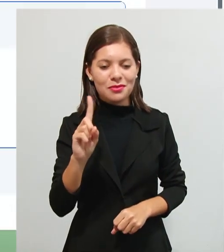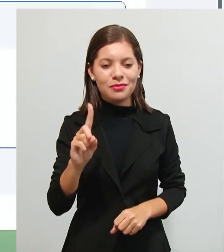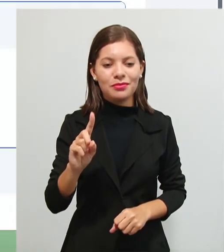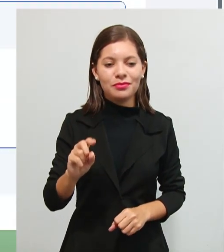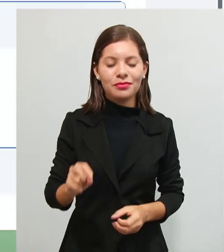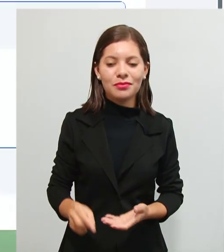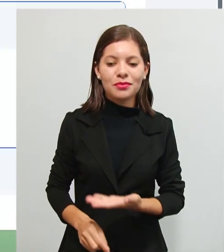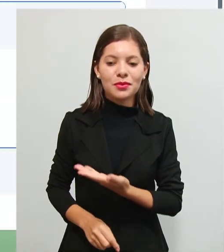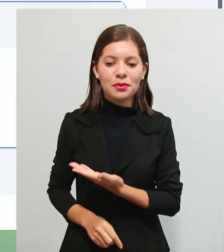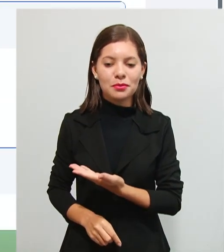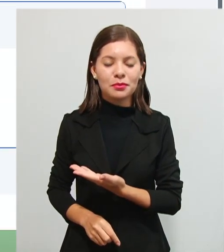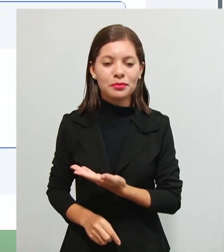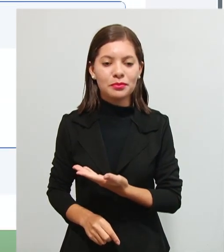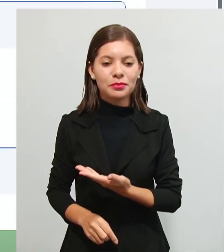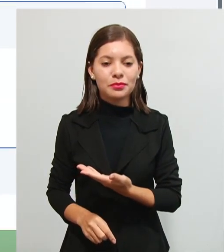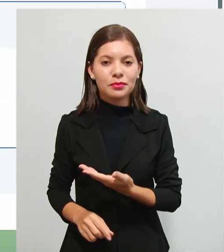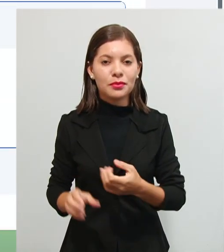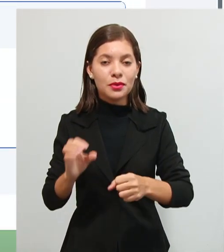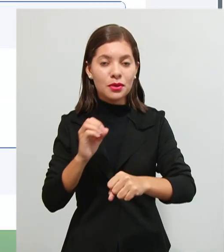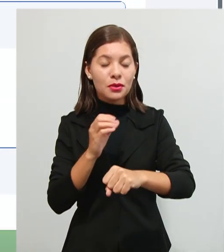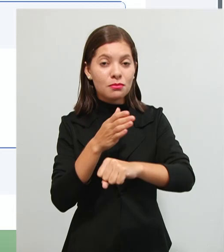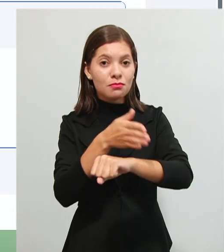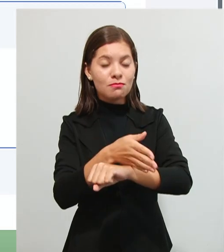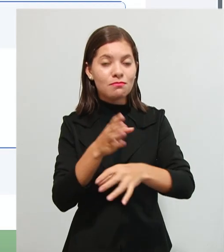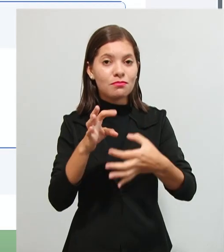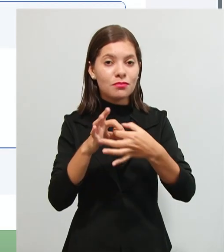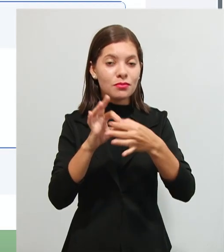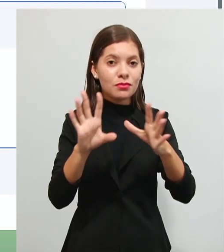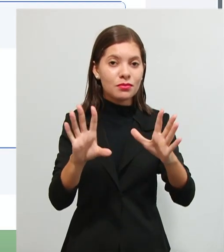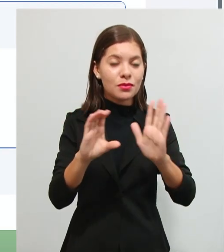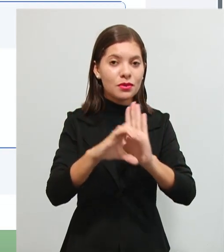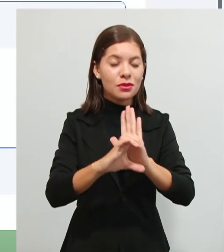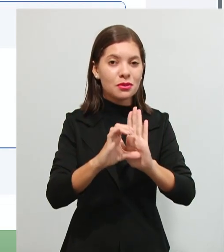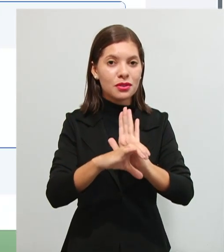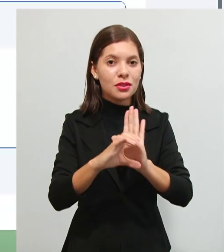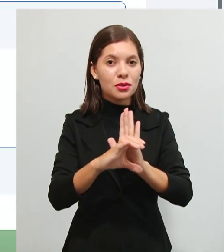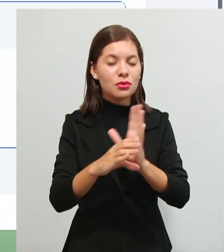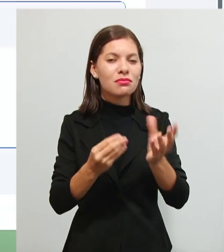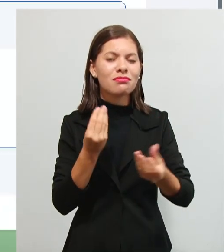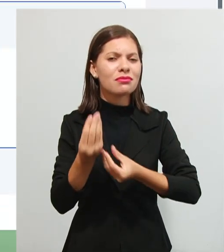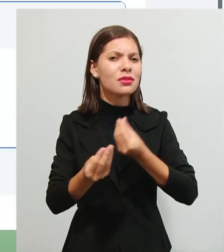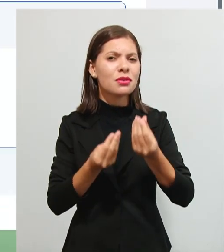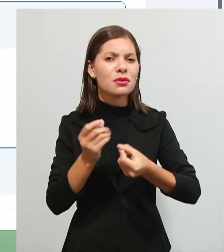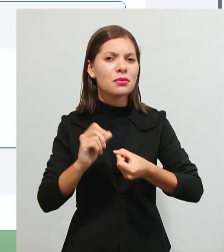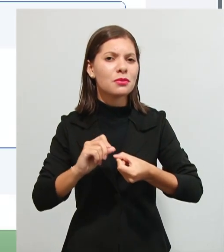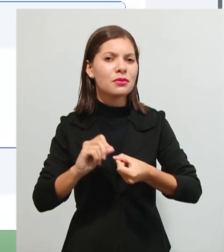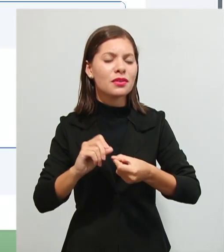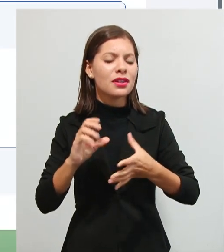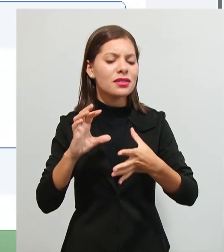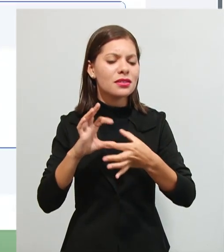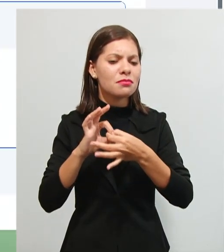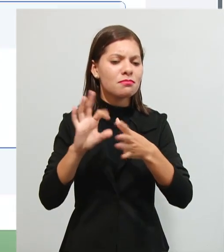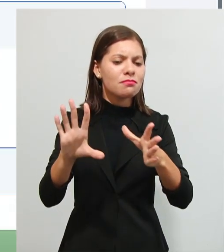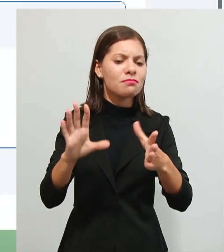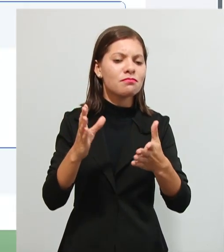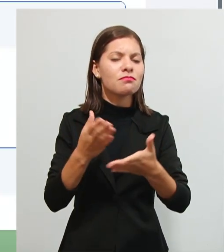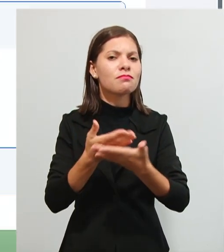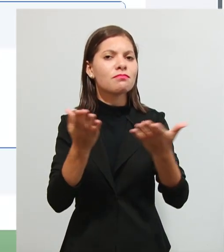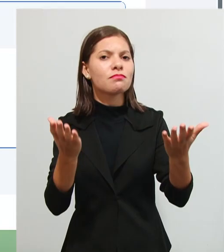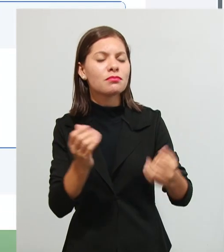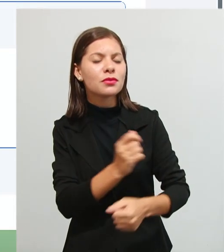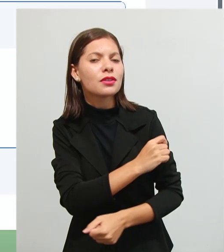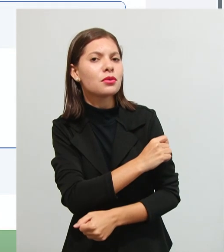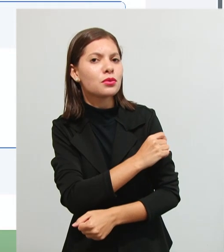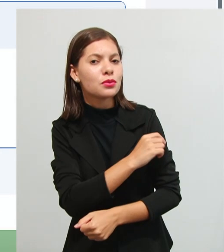disponibilizar um link ou um conteúdo. Como que eu faço para fazer essa disponibilização para os alunos? Então quando